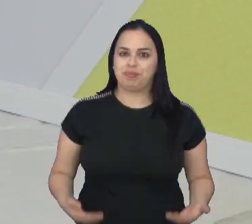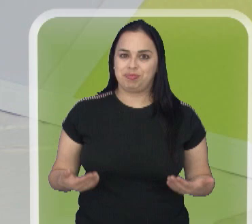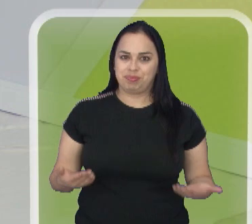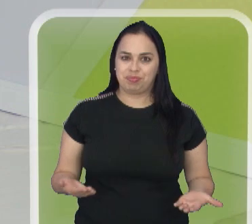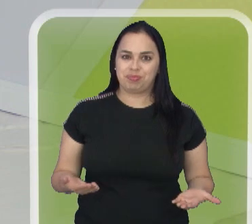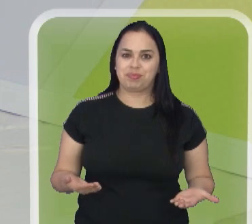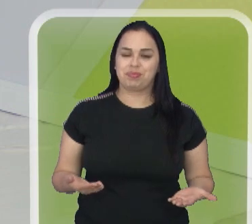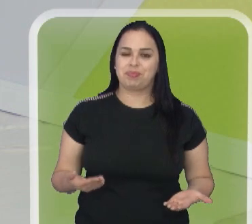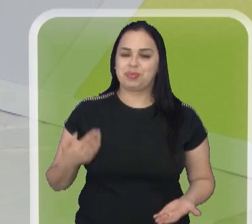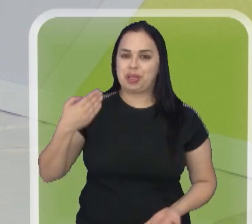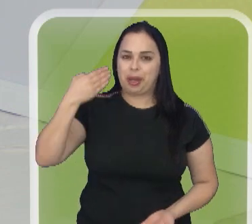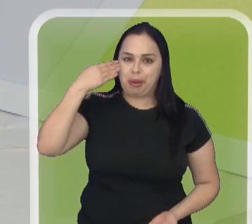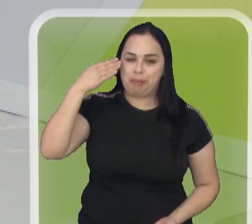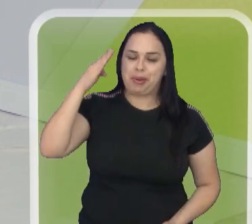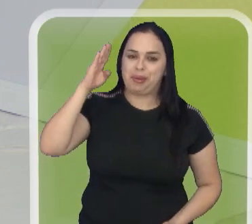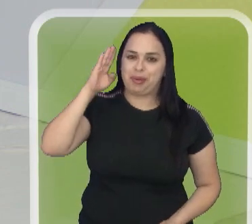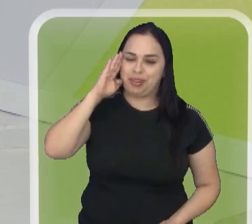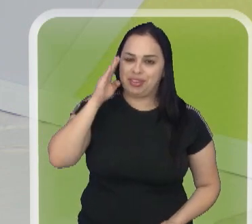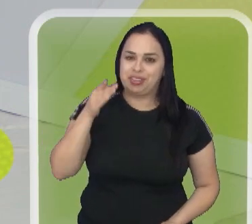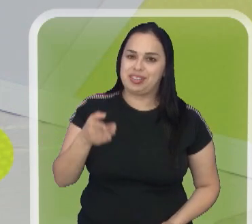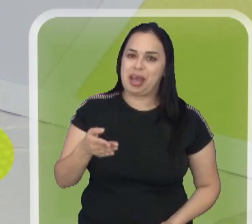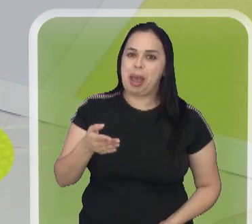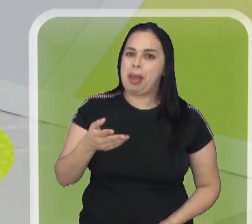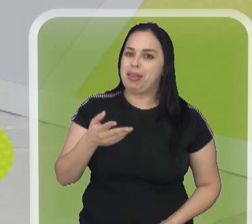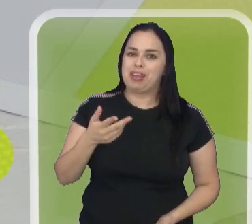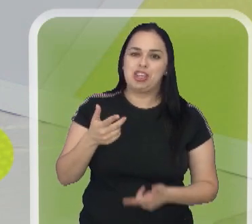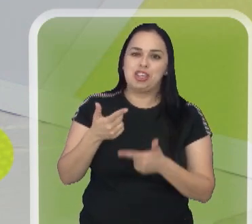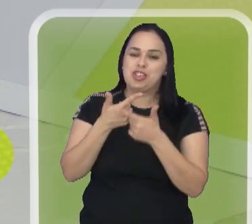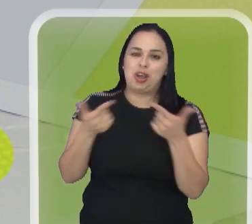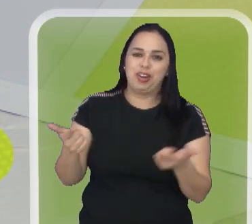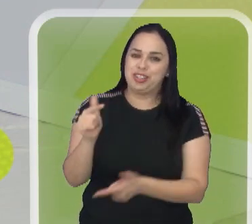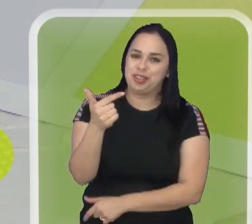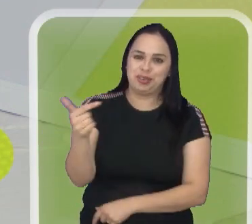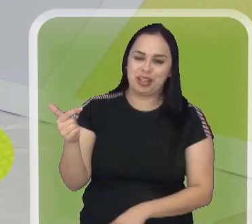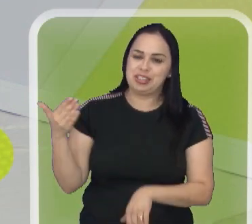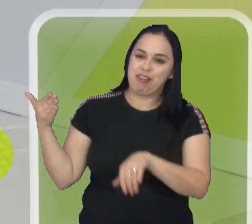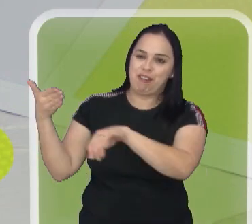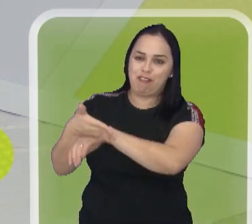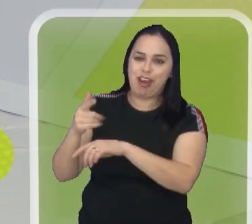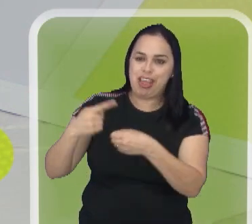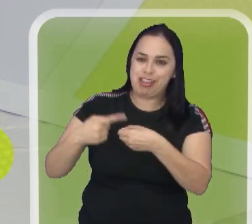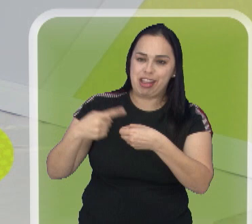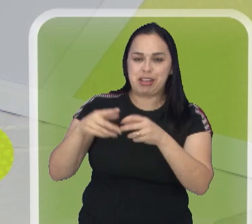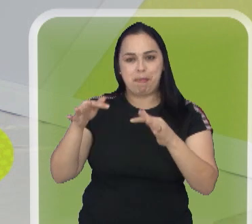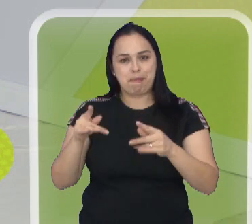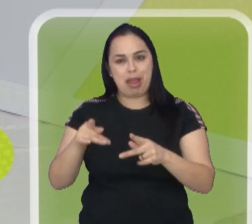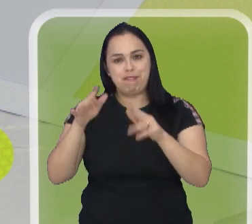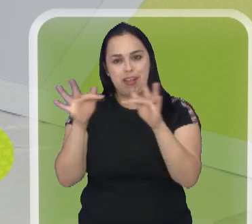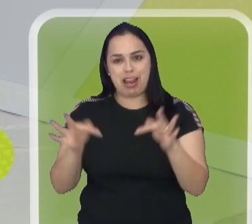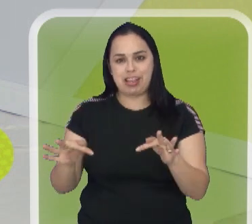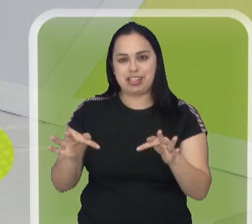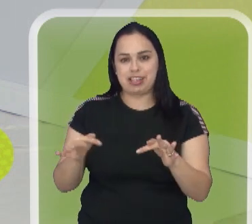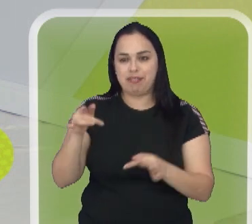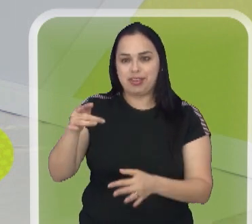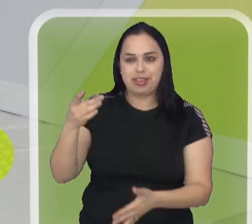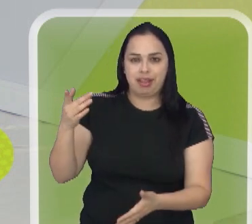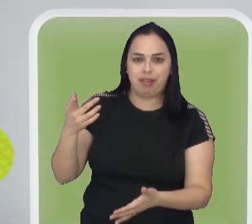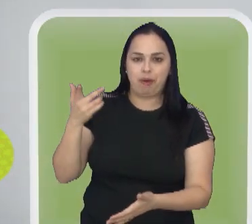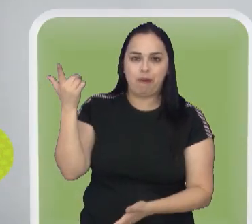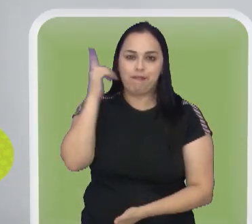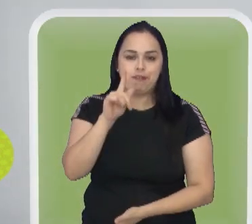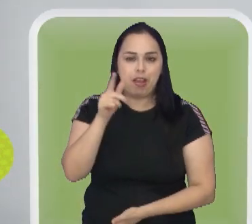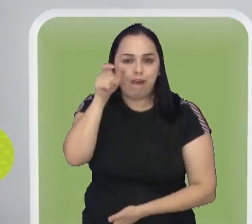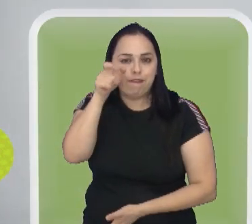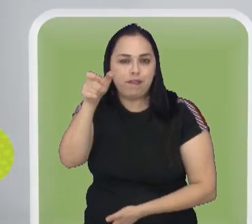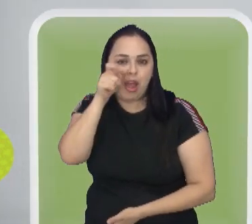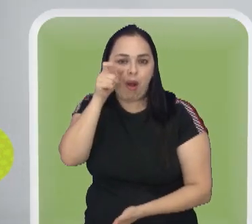É, Brunão, que coisa, hein? Você, pé frio você também, que coisa. Foi lá para Porto Feliz. Falei para você trazer a vitória, você me traz a derrota, Brunão? É,